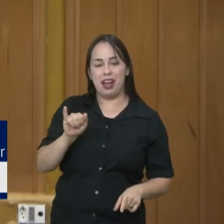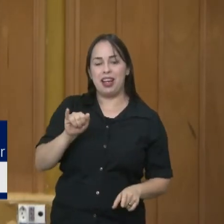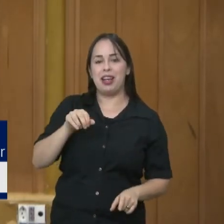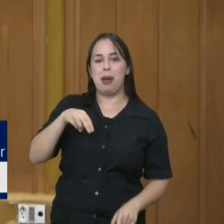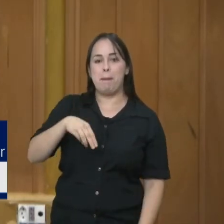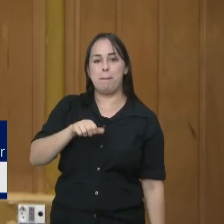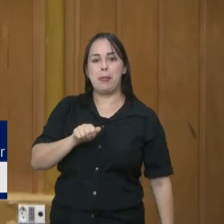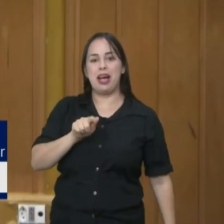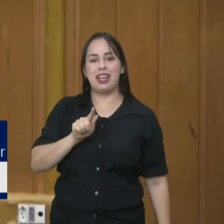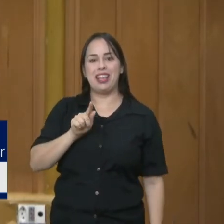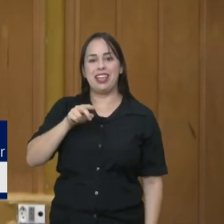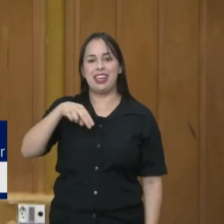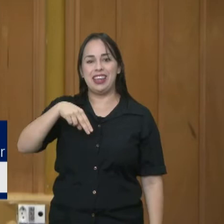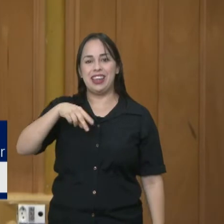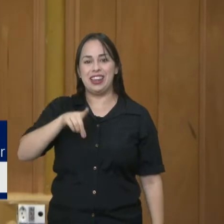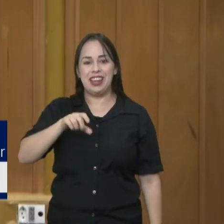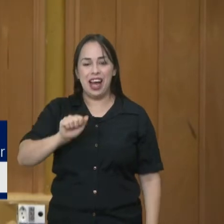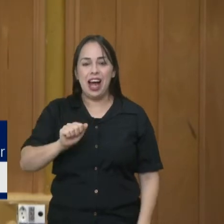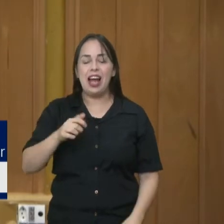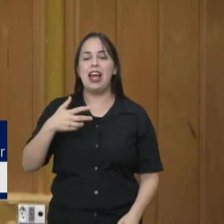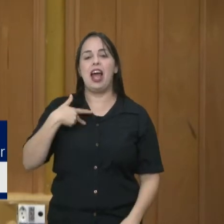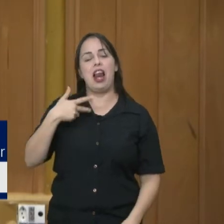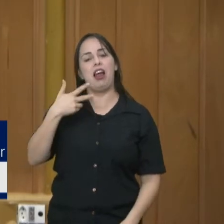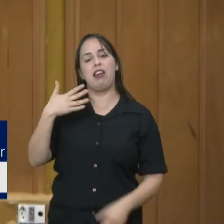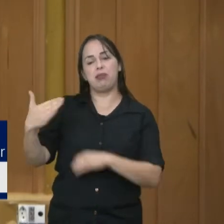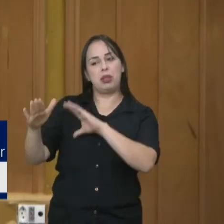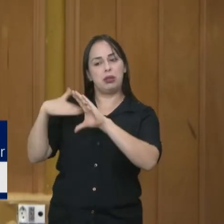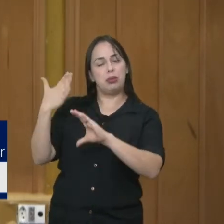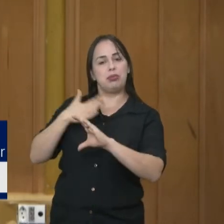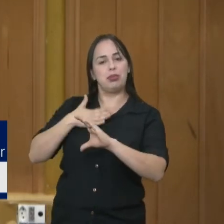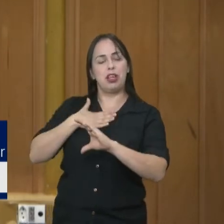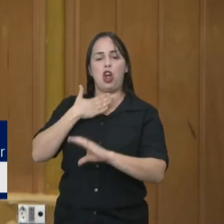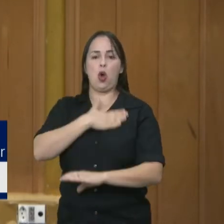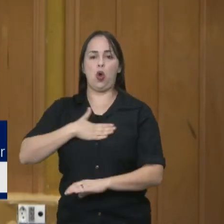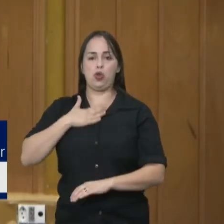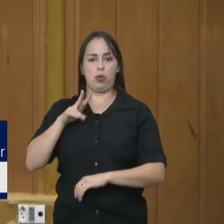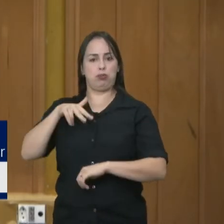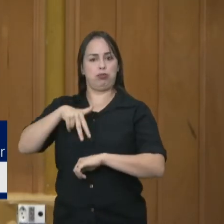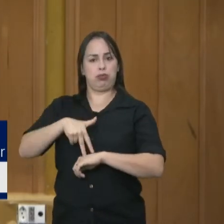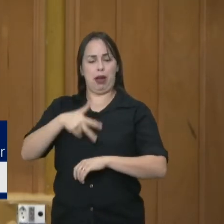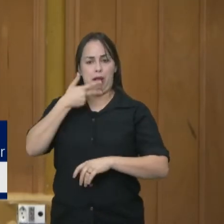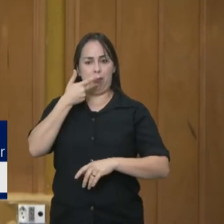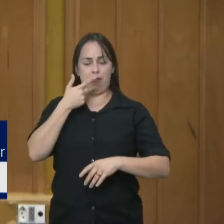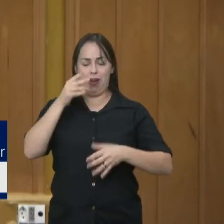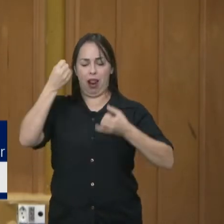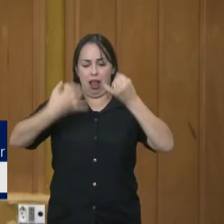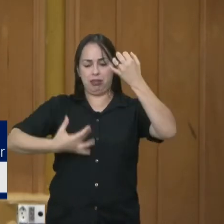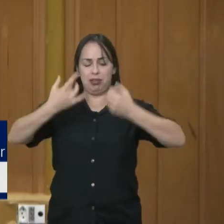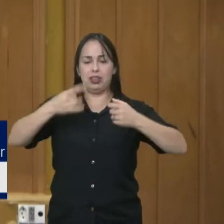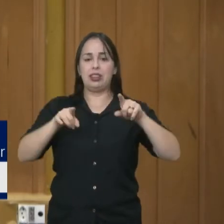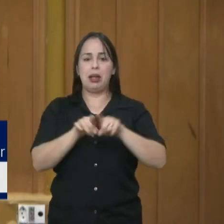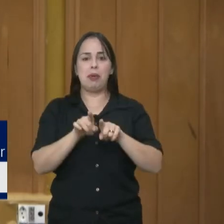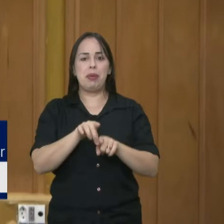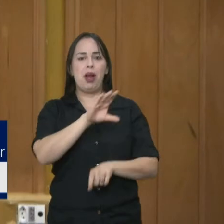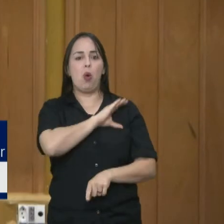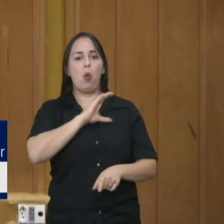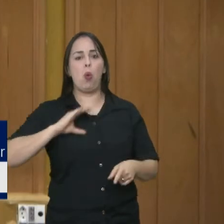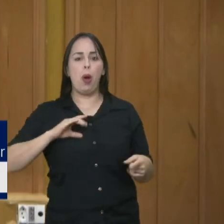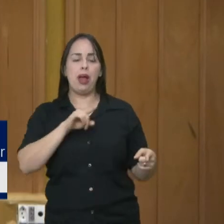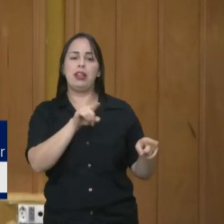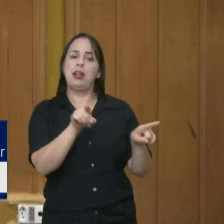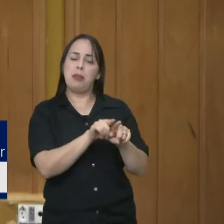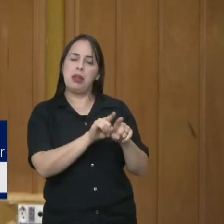assistindo, mandou uma mensagem para mim, gostou da minha fala. E a minha cunhada Maria Célia também tá assistindo, também tá contente com a